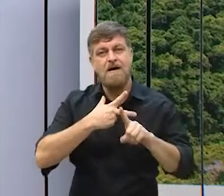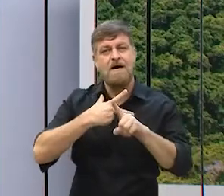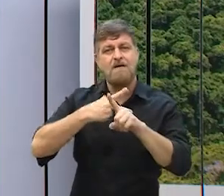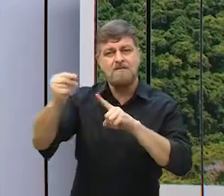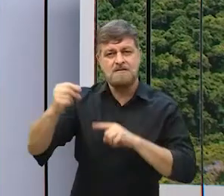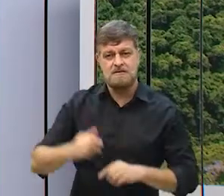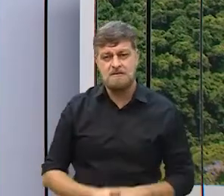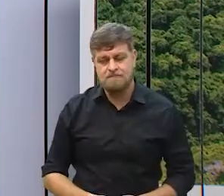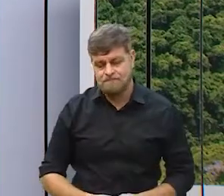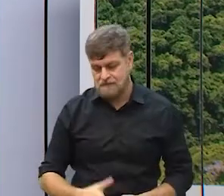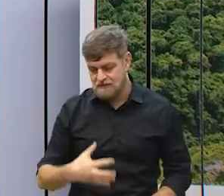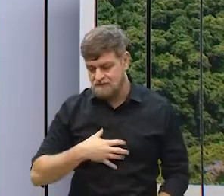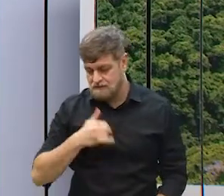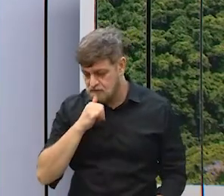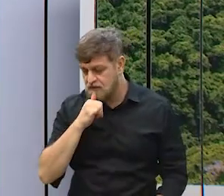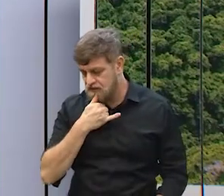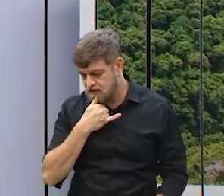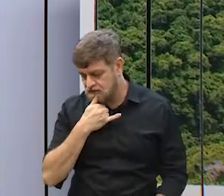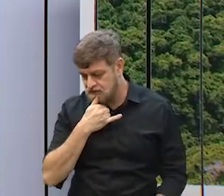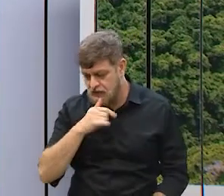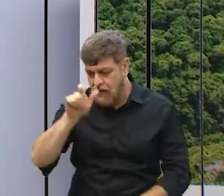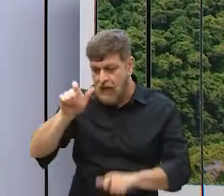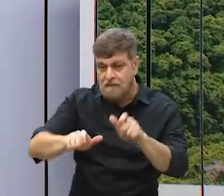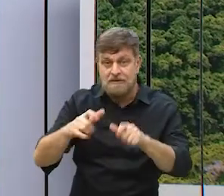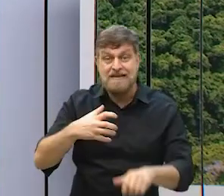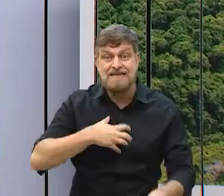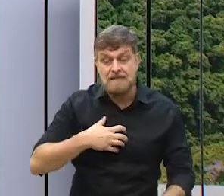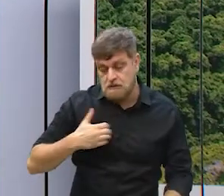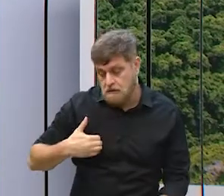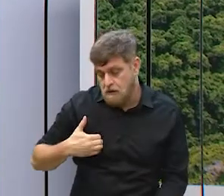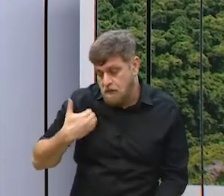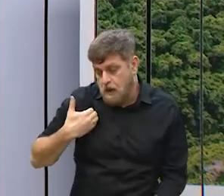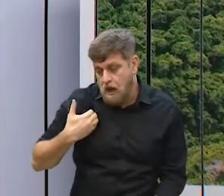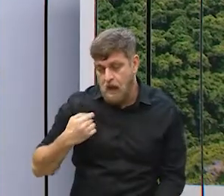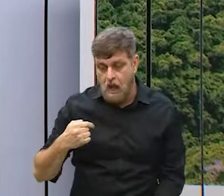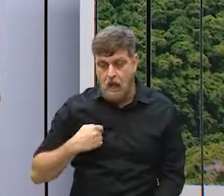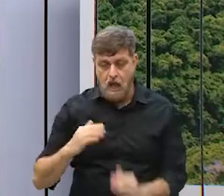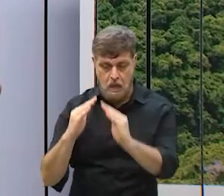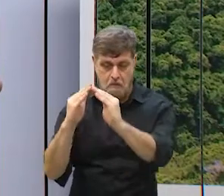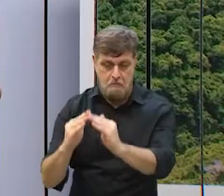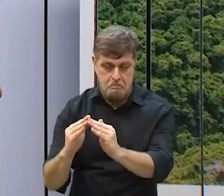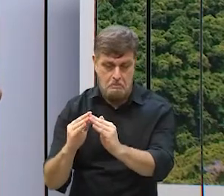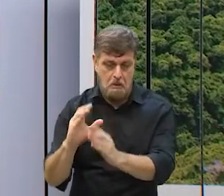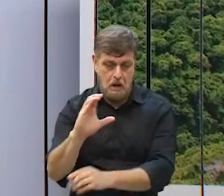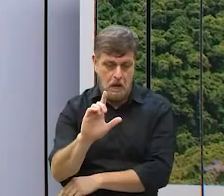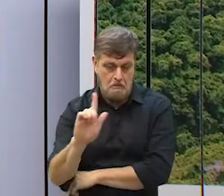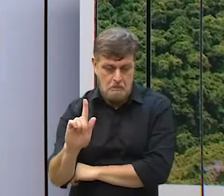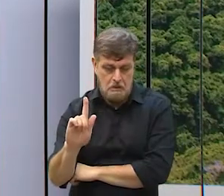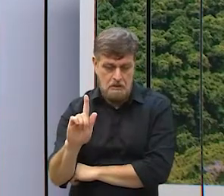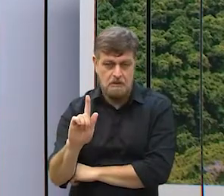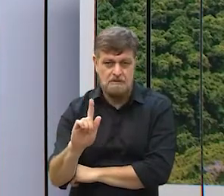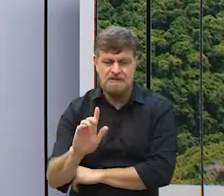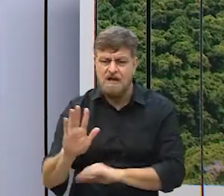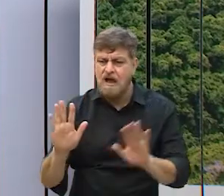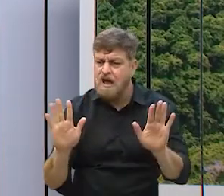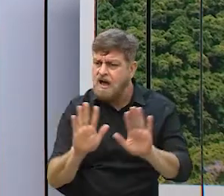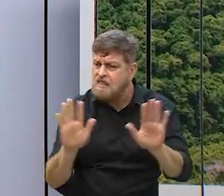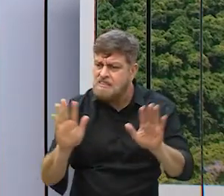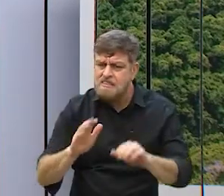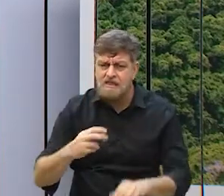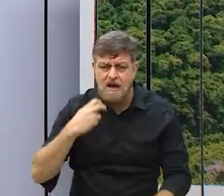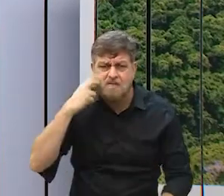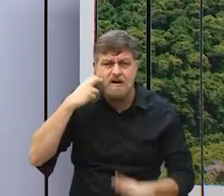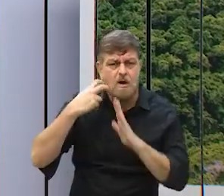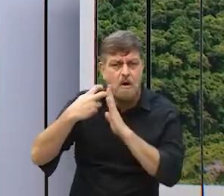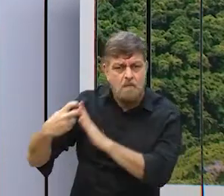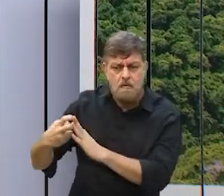e digo isso com muita tristeza, que às vezes as pessoas têm vergonha de dizer que moram em determinado bairro da região. Não tenha.